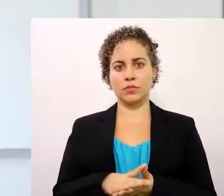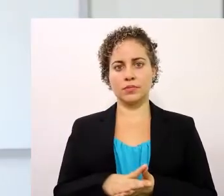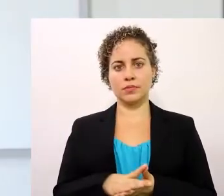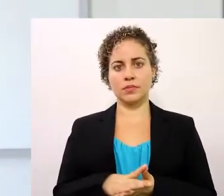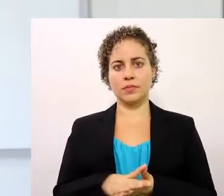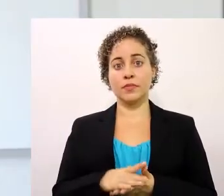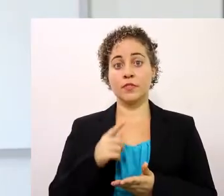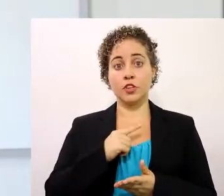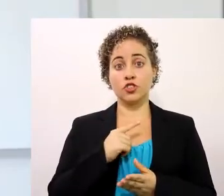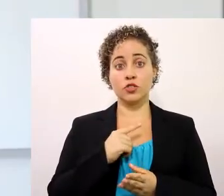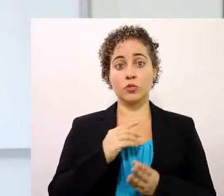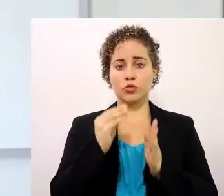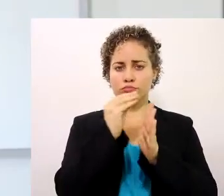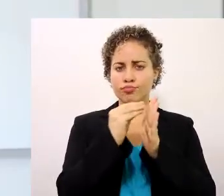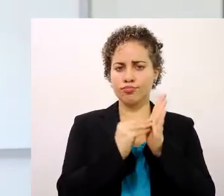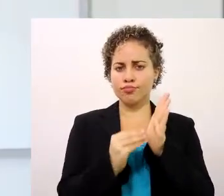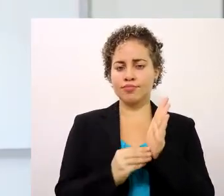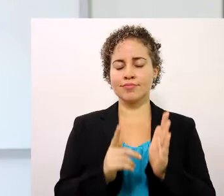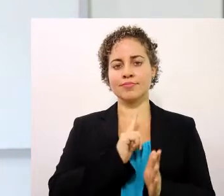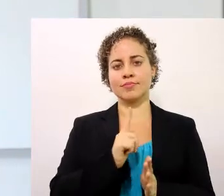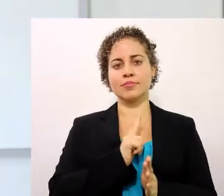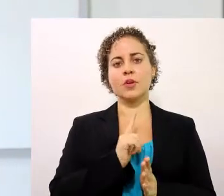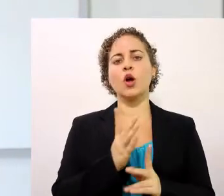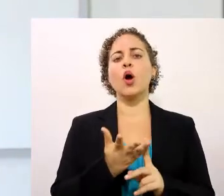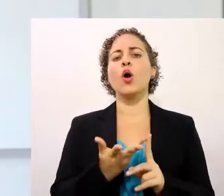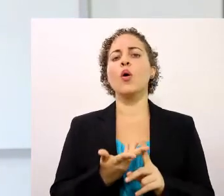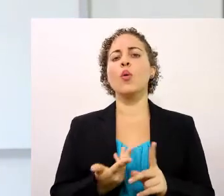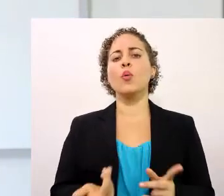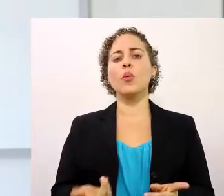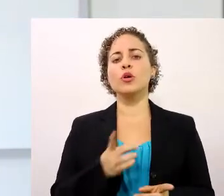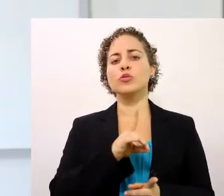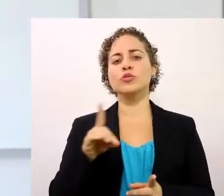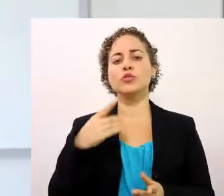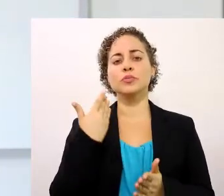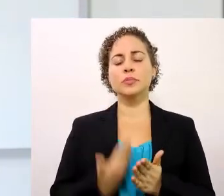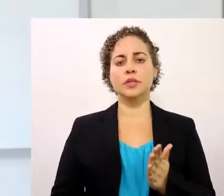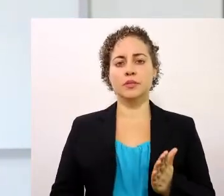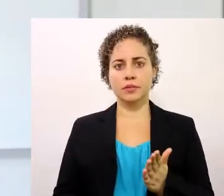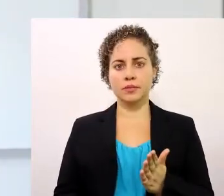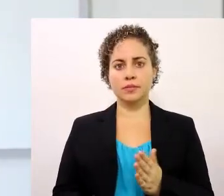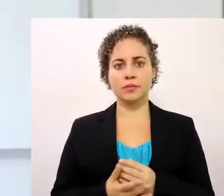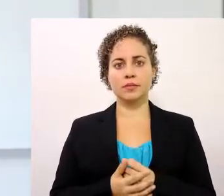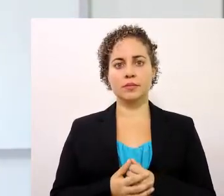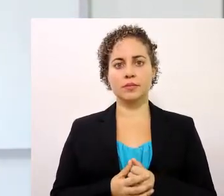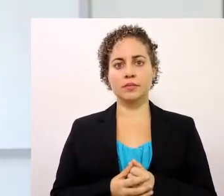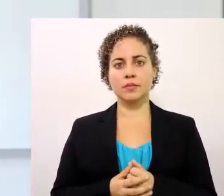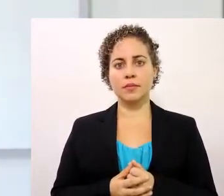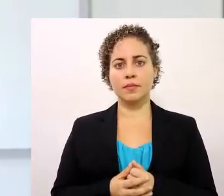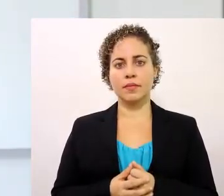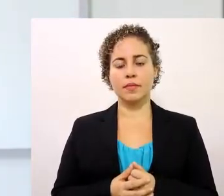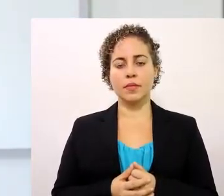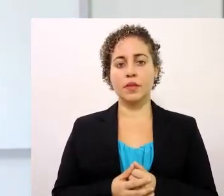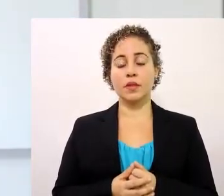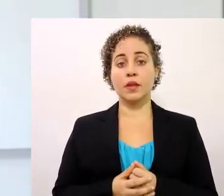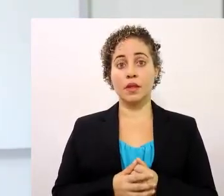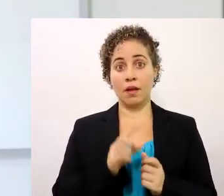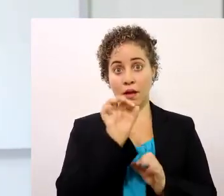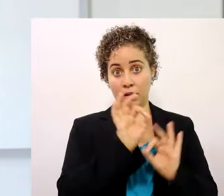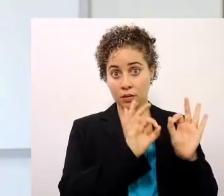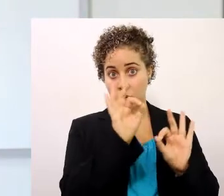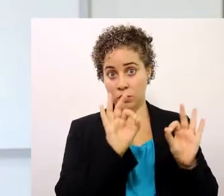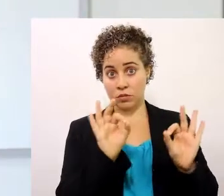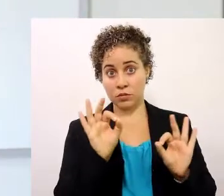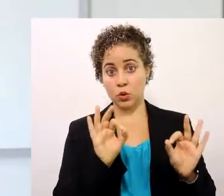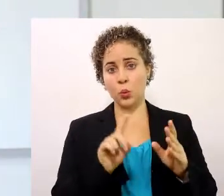Vejamos os dados que nós temos. Quais são os dias perdidos? No problema,